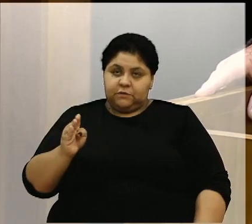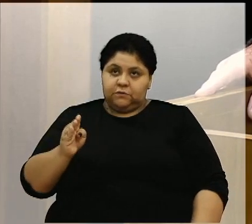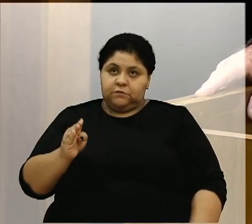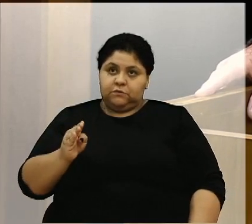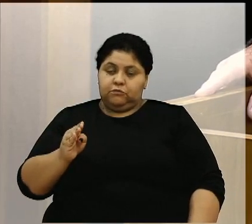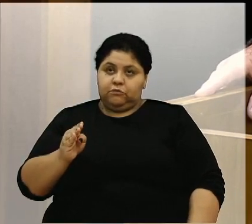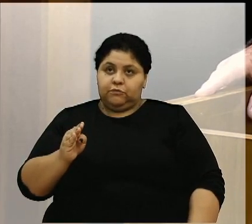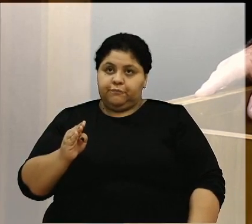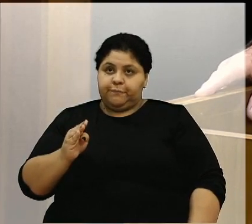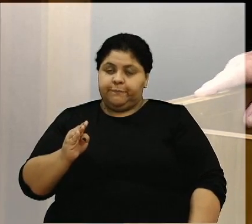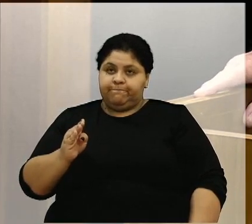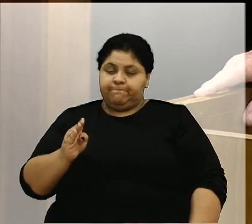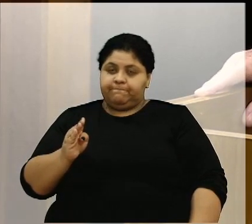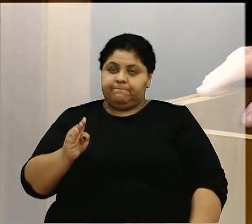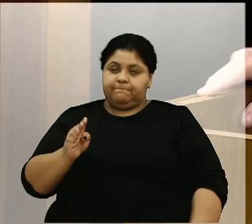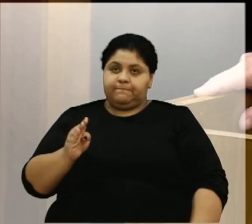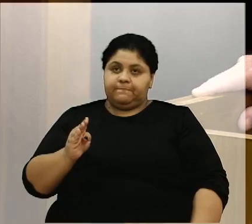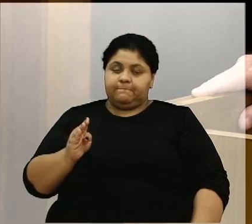eles